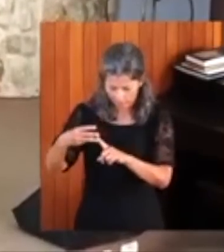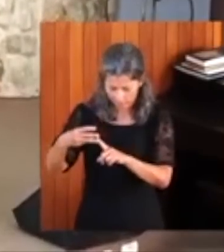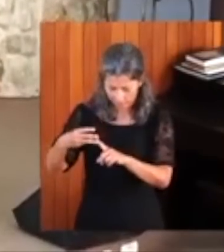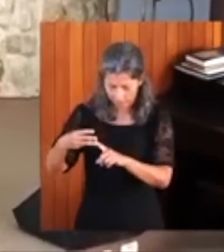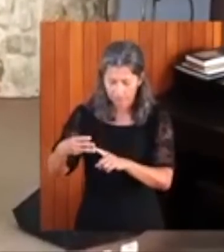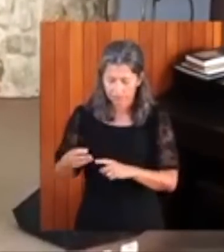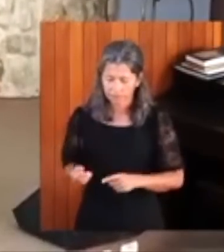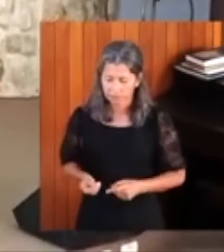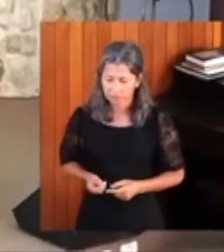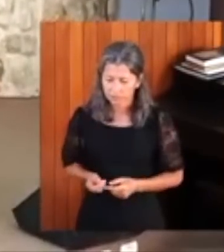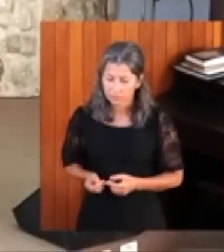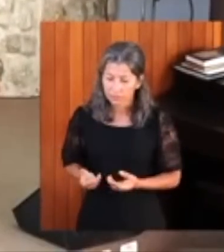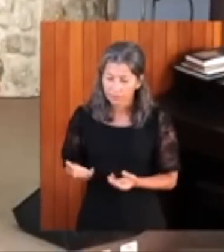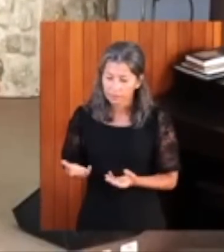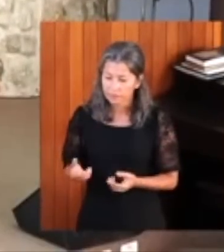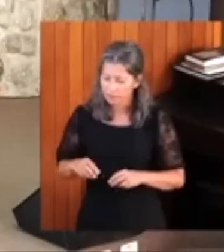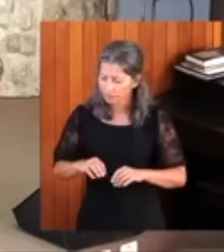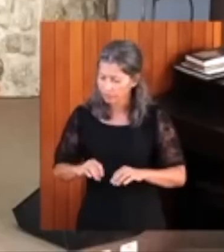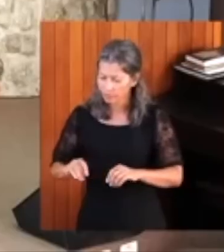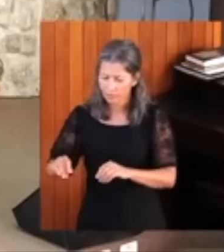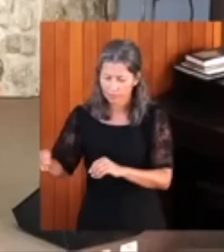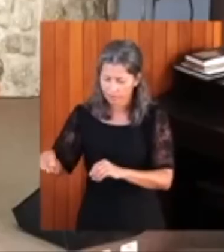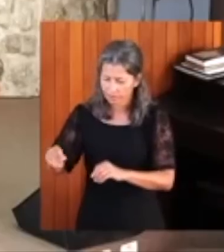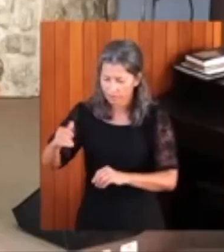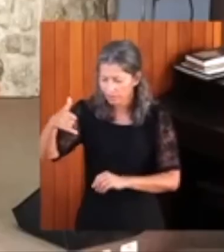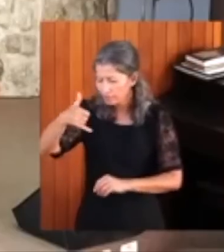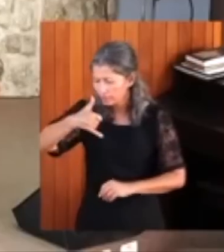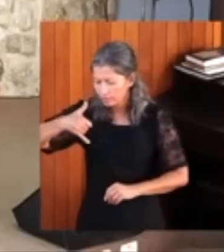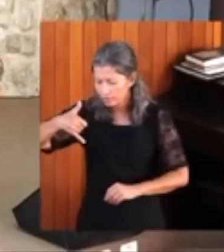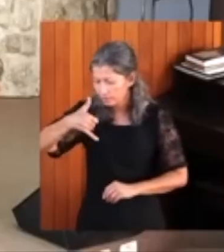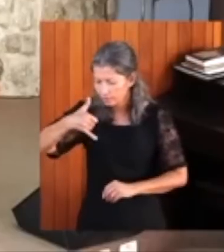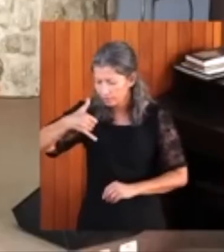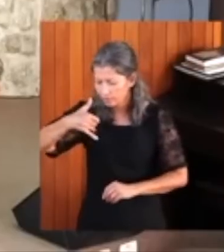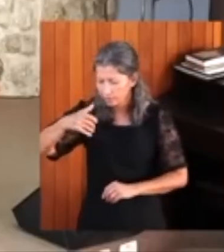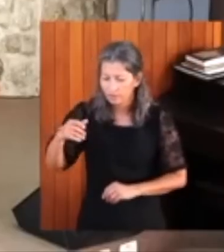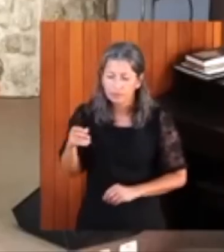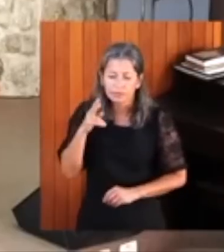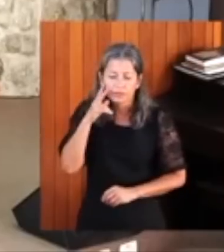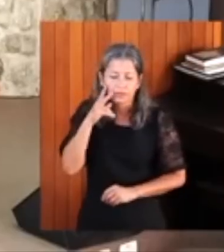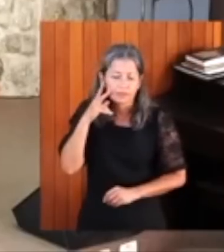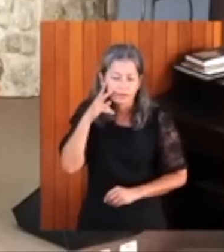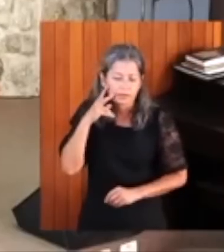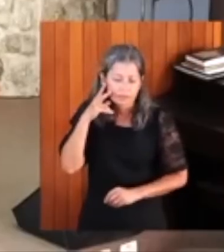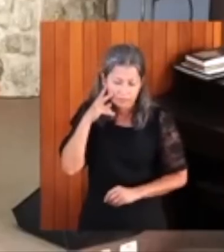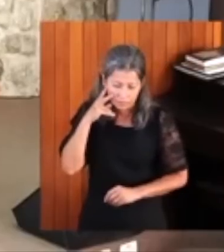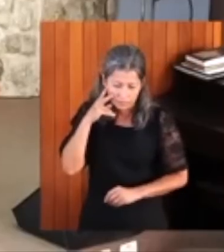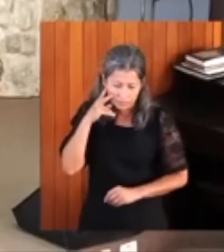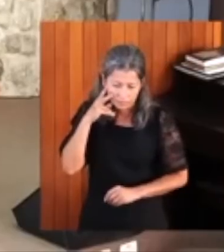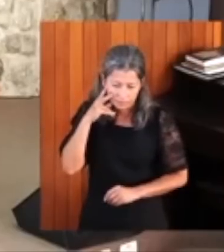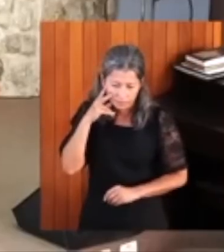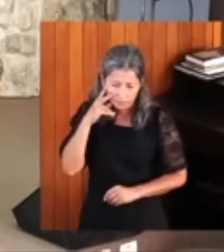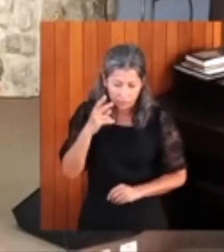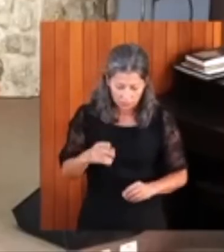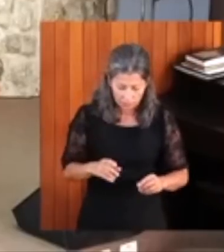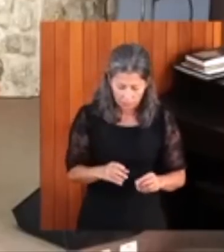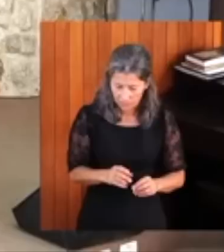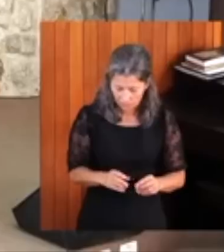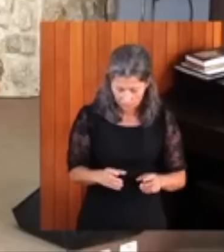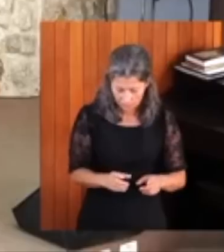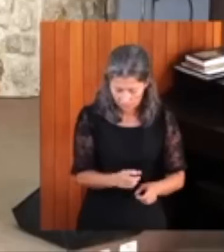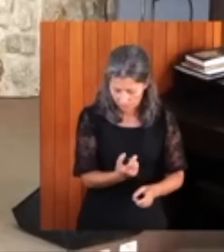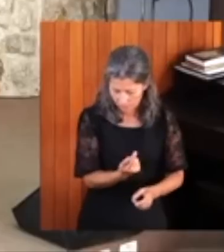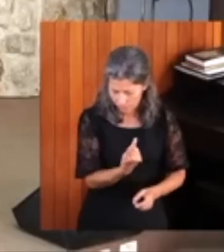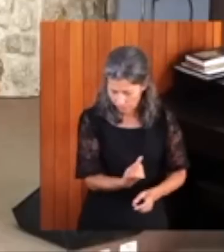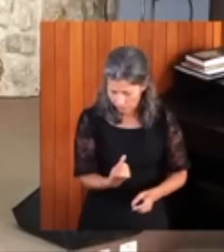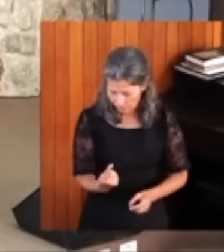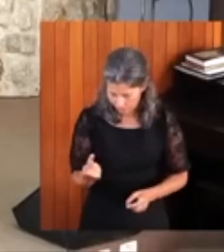1 denário, e não danifiques o azeite e o vinho. Aqui revela a escassez, porque você só conseguia comprar